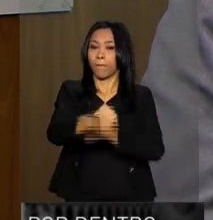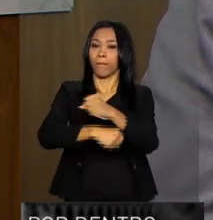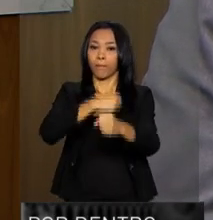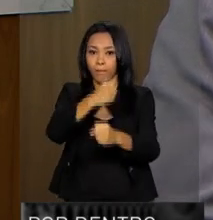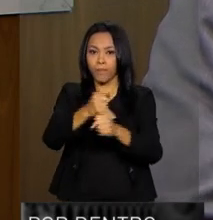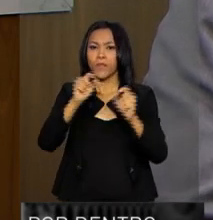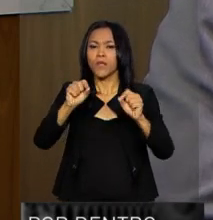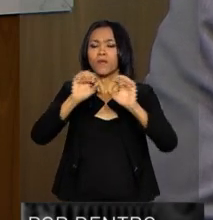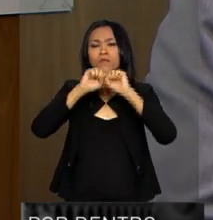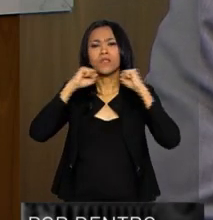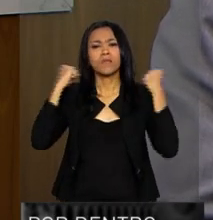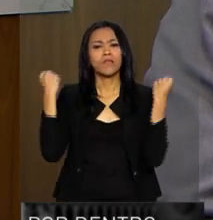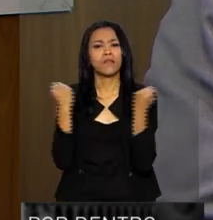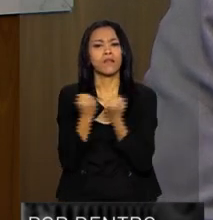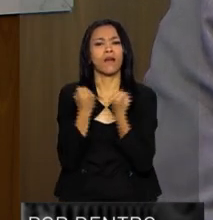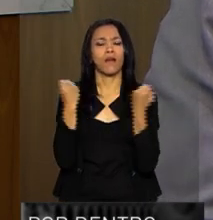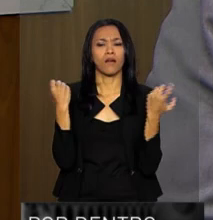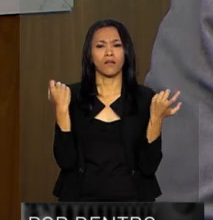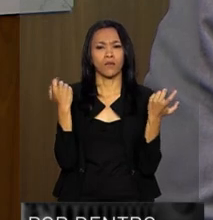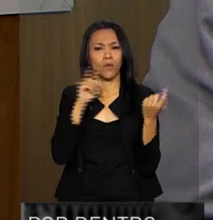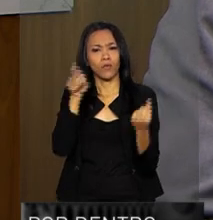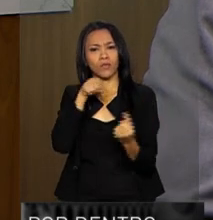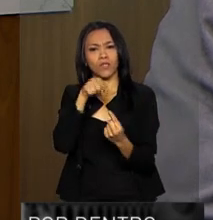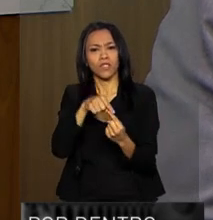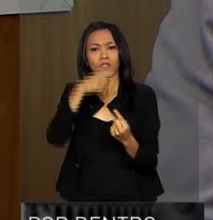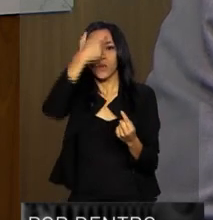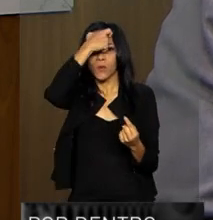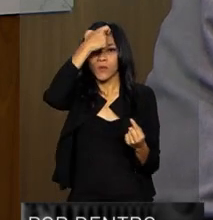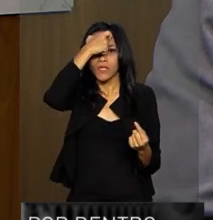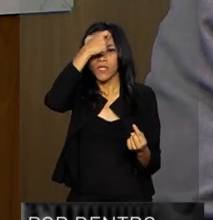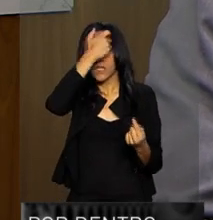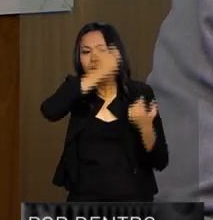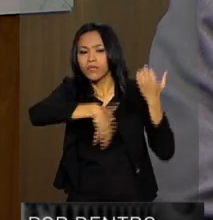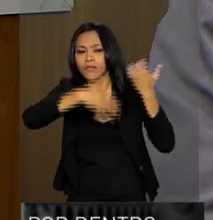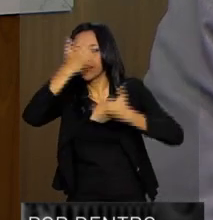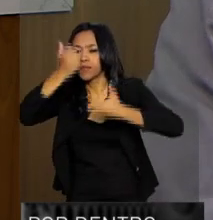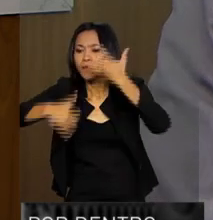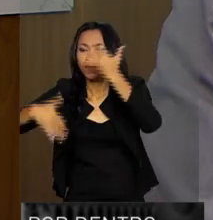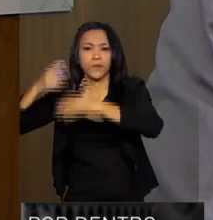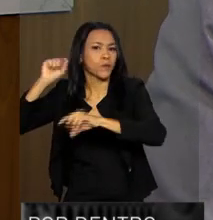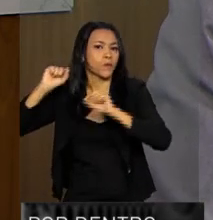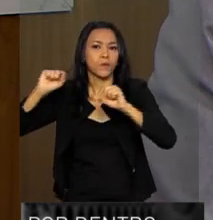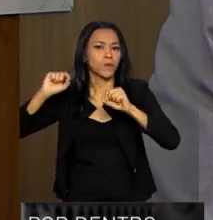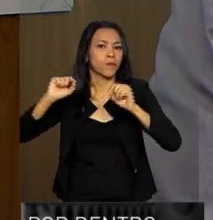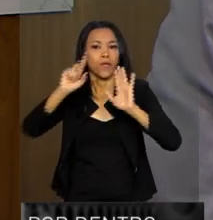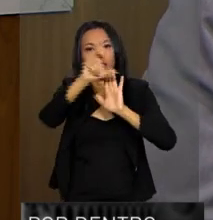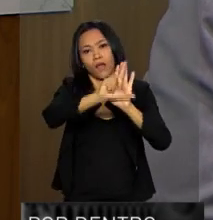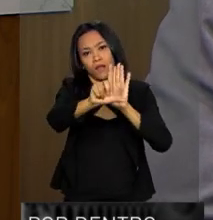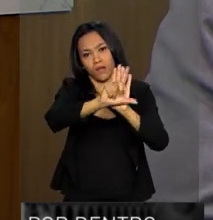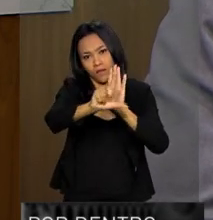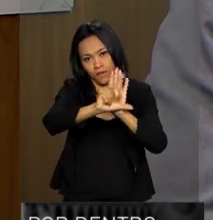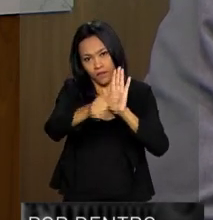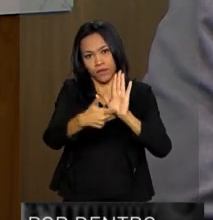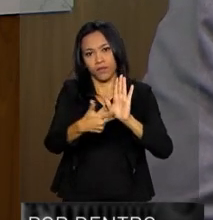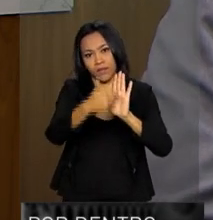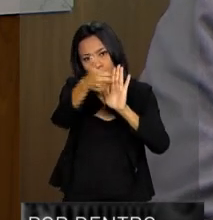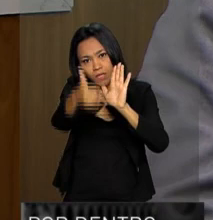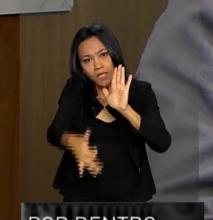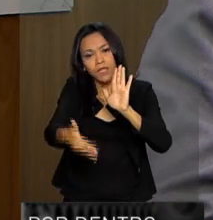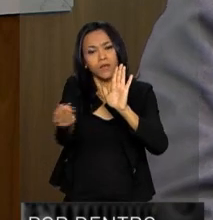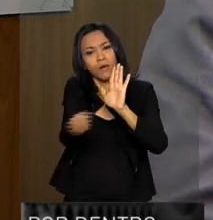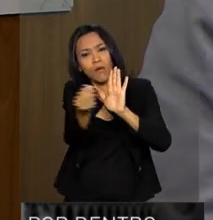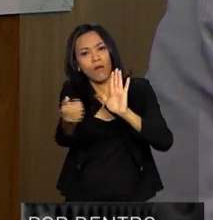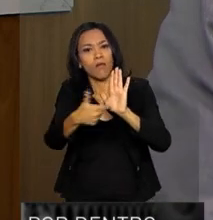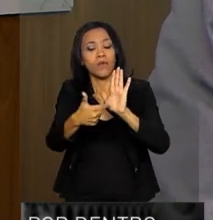de conscientização sobre o uso da lei roni da lei federal de incentivo à cultura nos 27